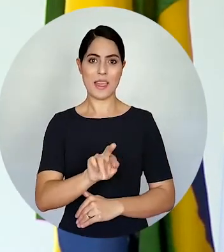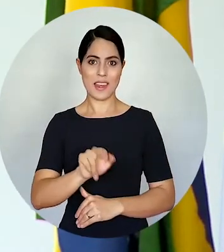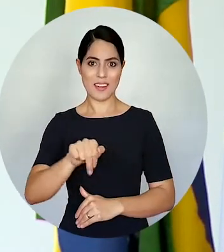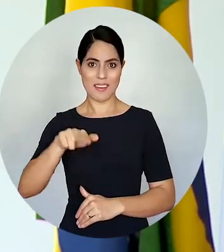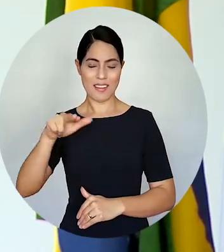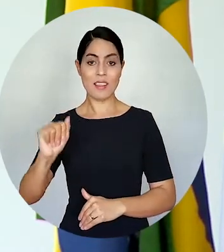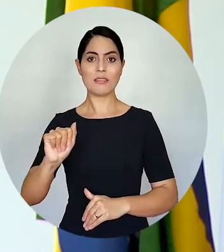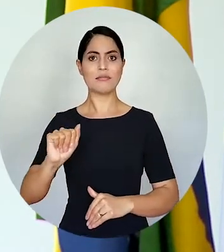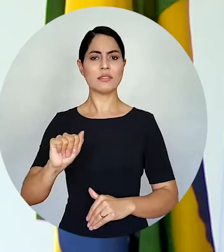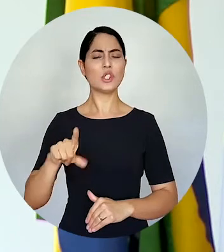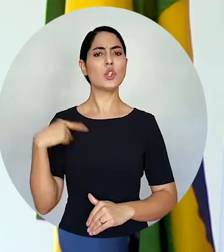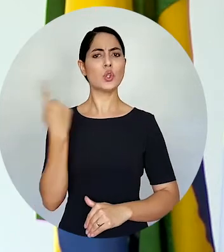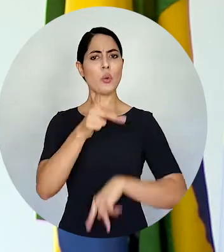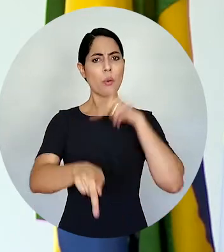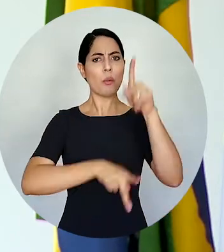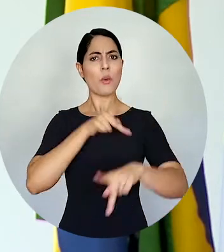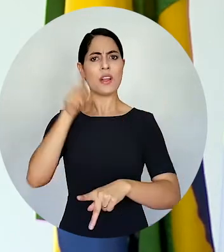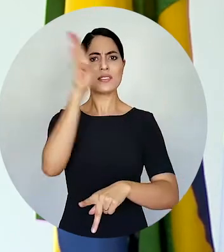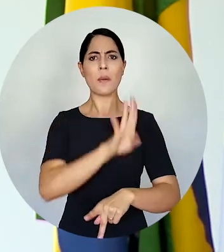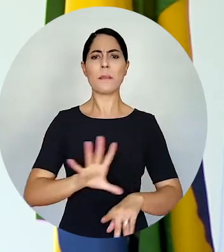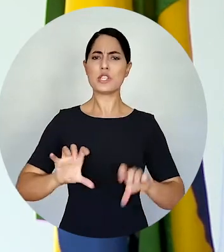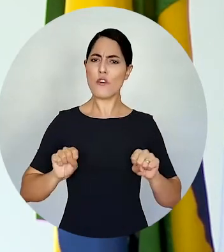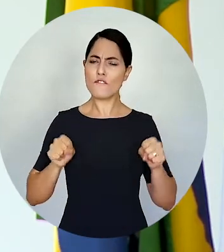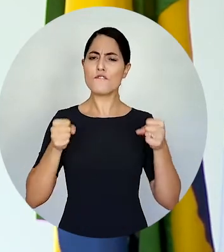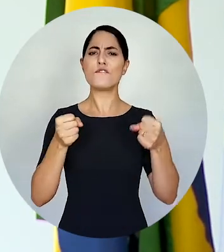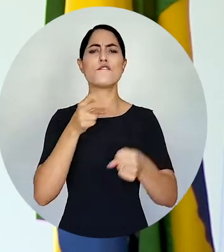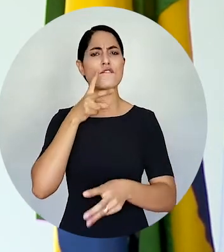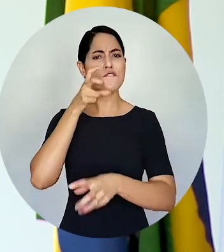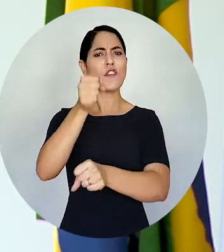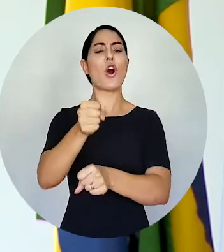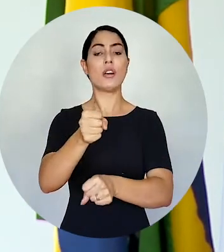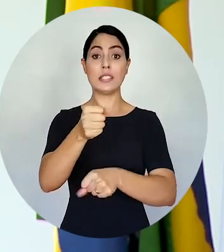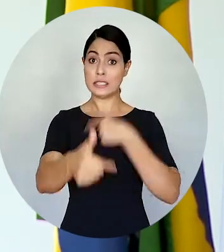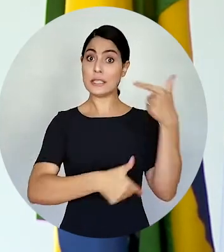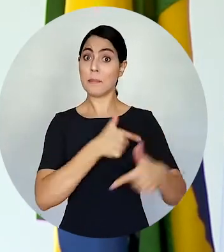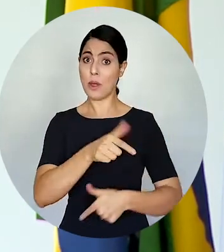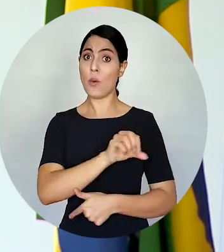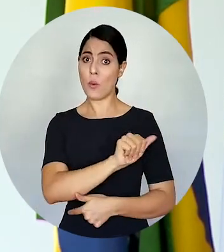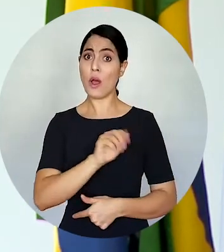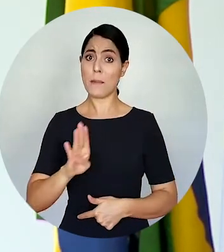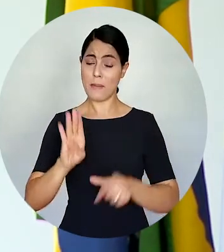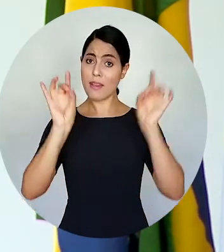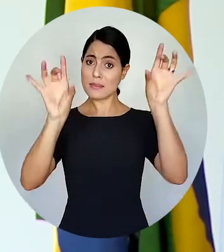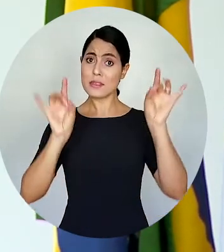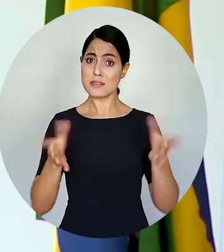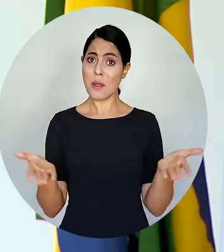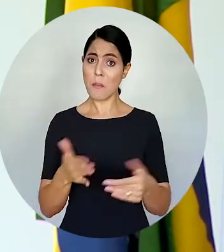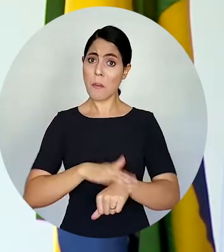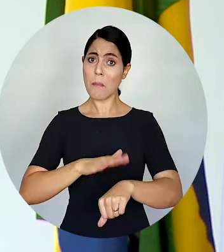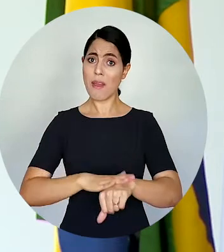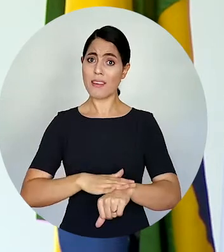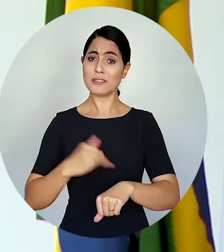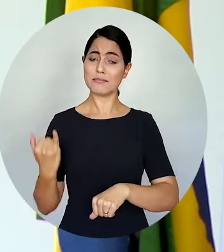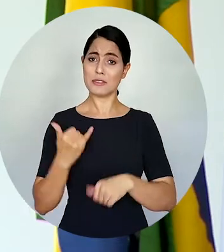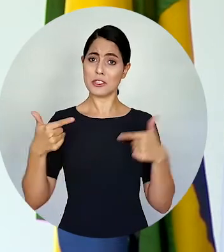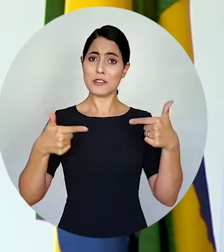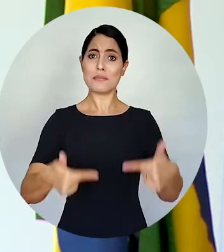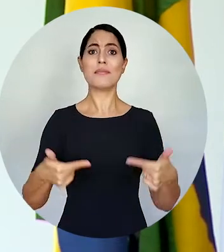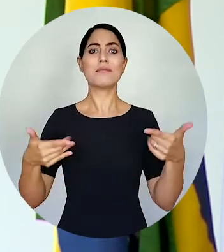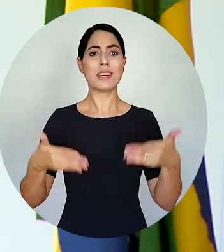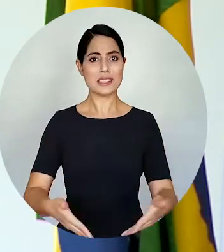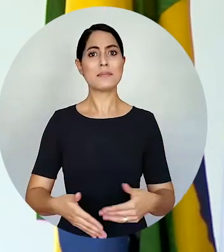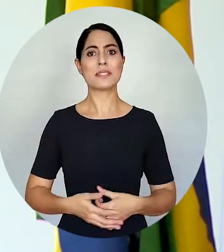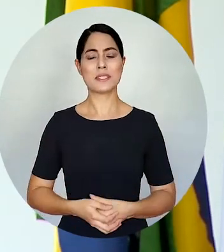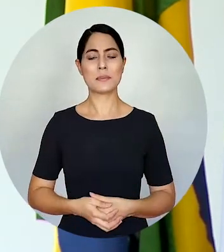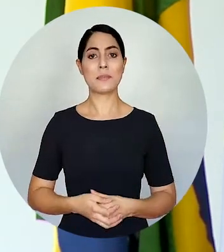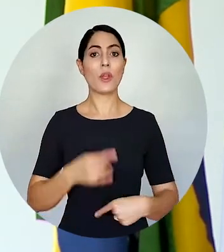povo brasileiro, mas em especial também pelo trabalho da Ordem dos Advogados do Brasil. Nos momentos em que era negado